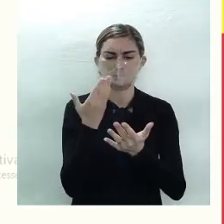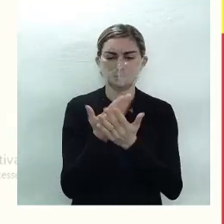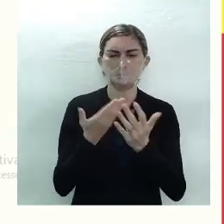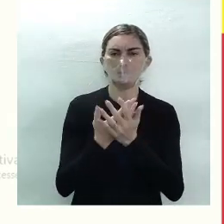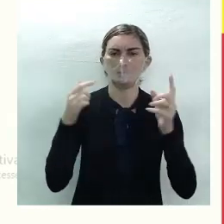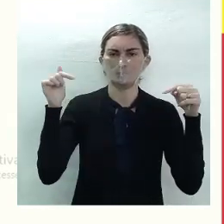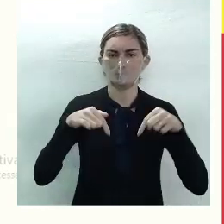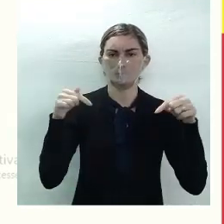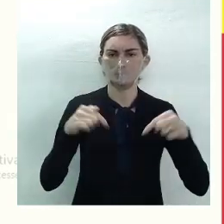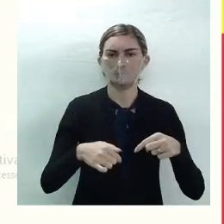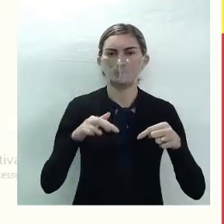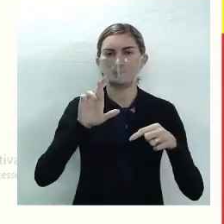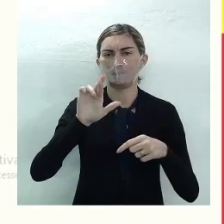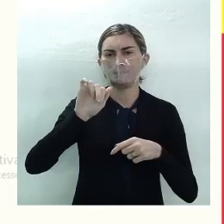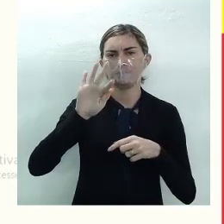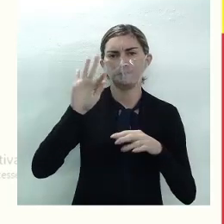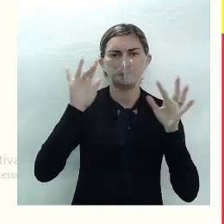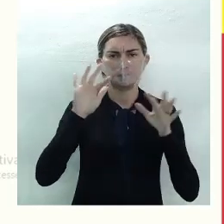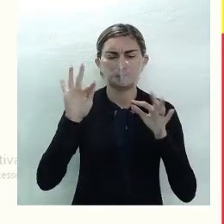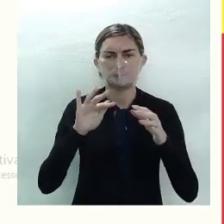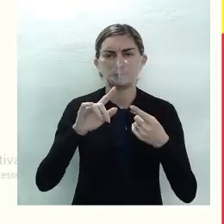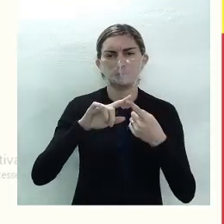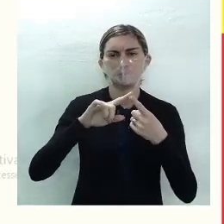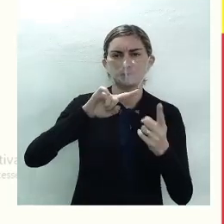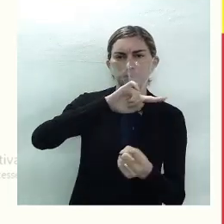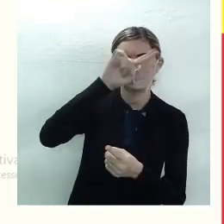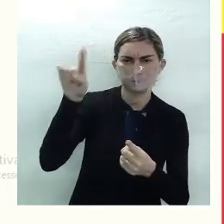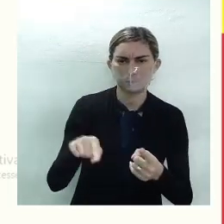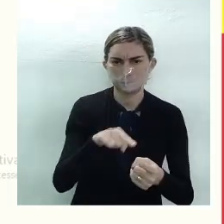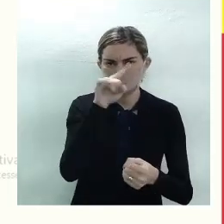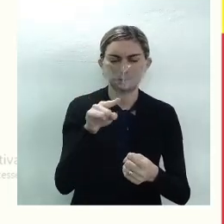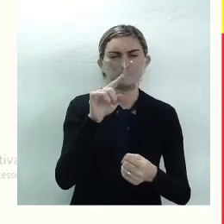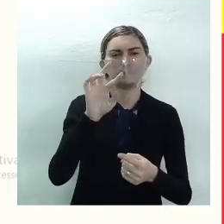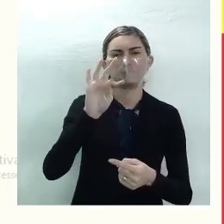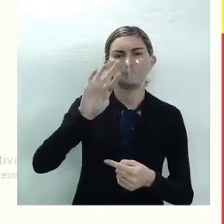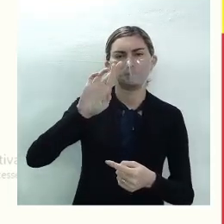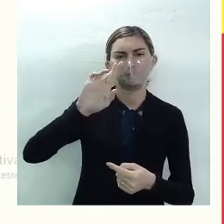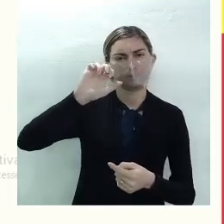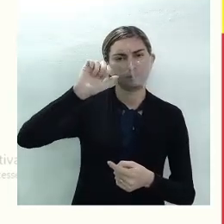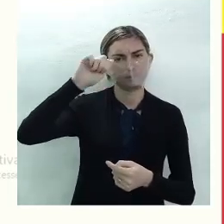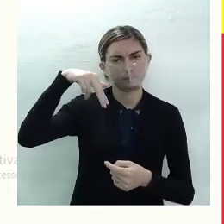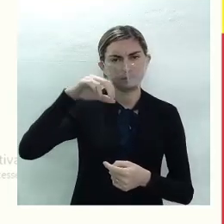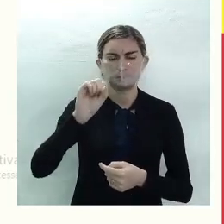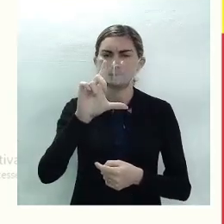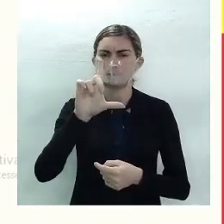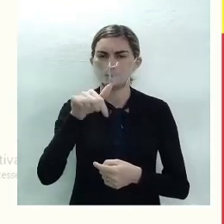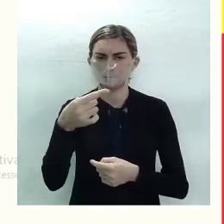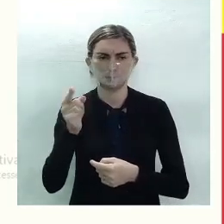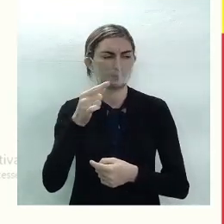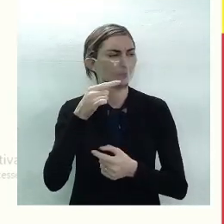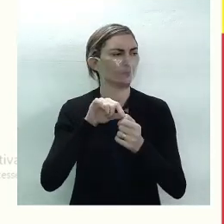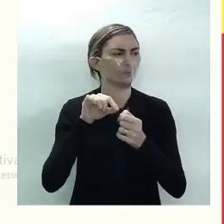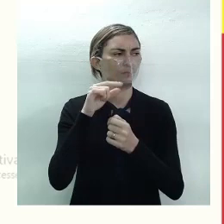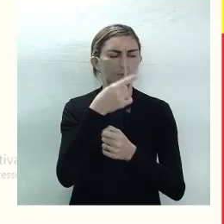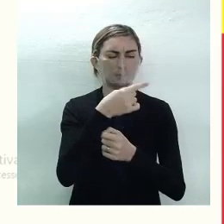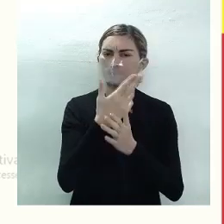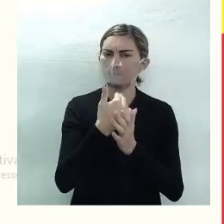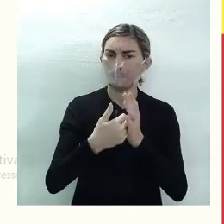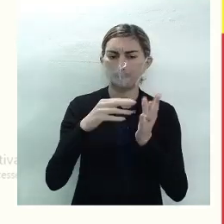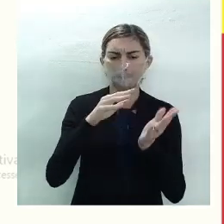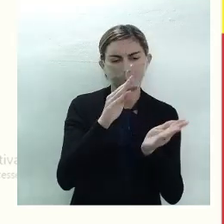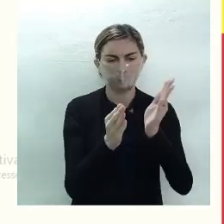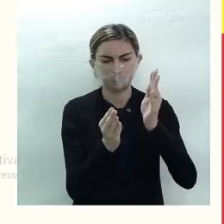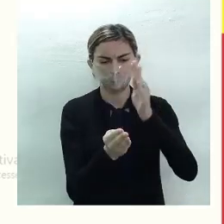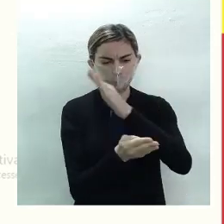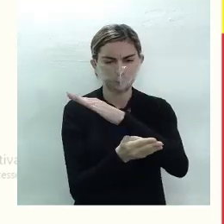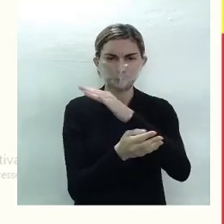hoje. Reflexão, translação e rotação. Então, ó, o que fizemos com a figura? Estamos girando a